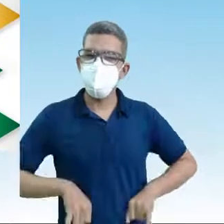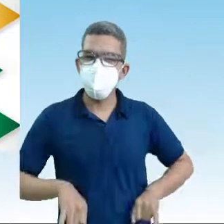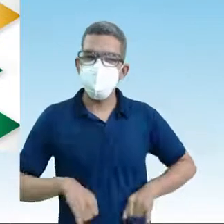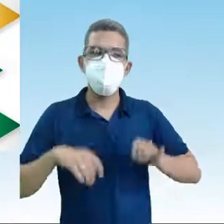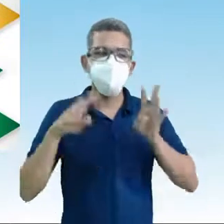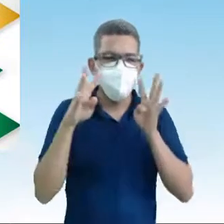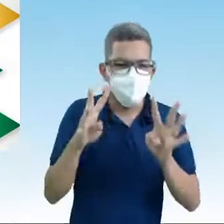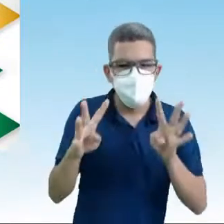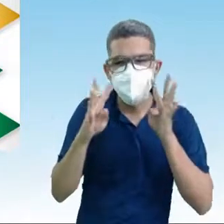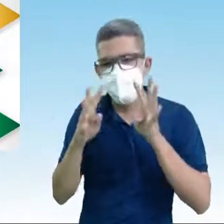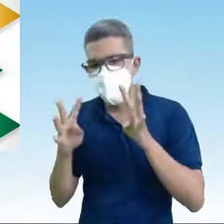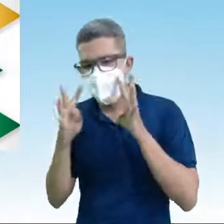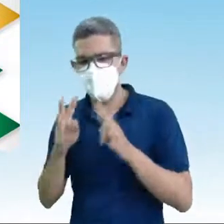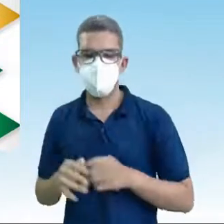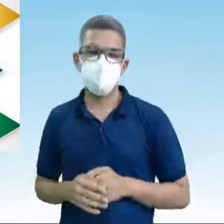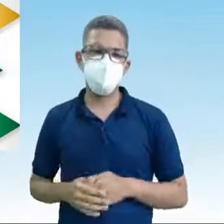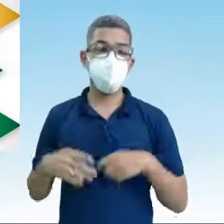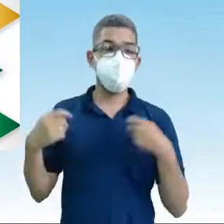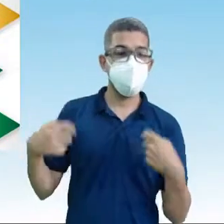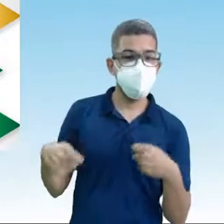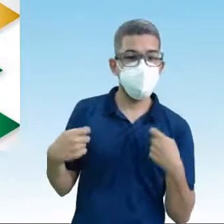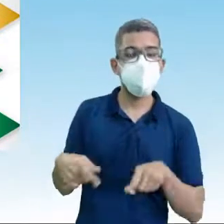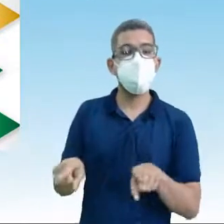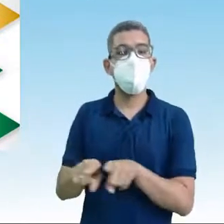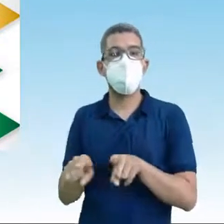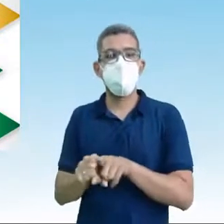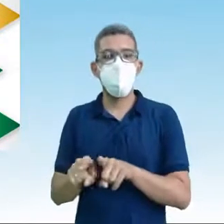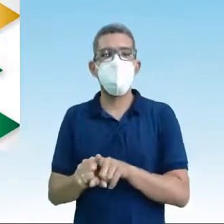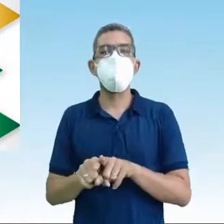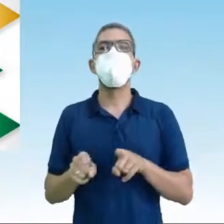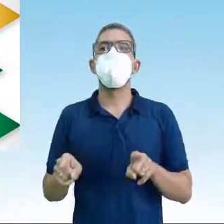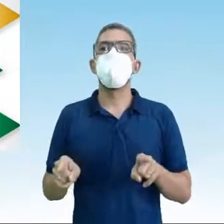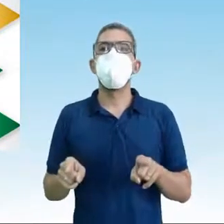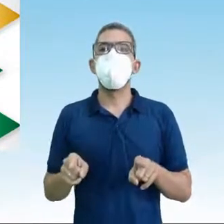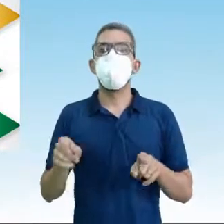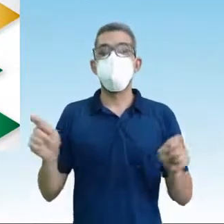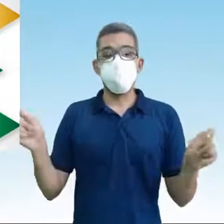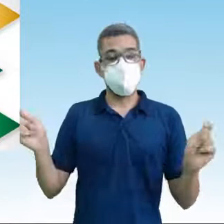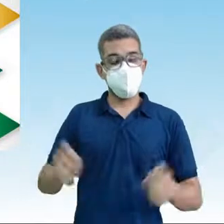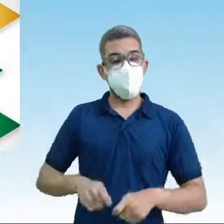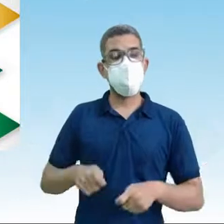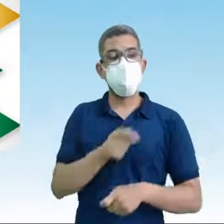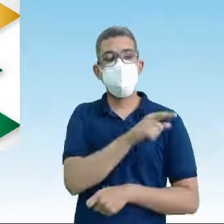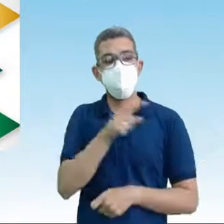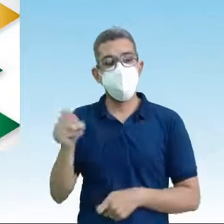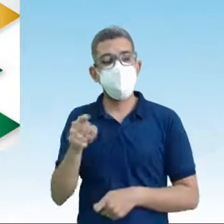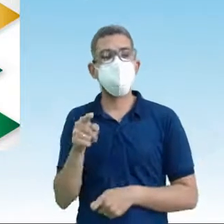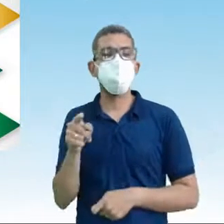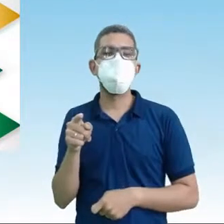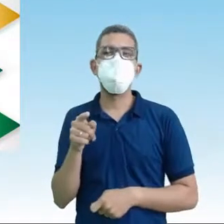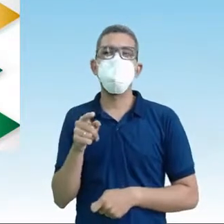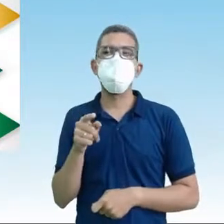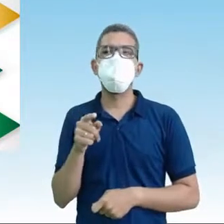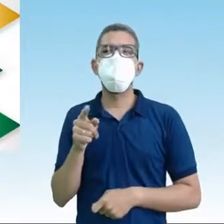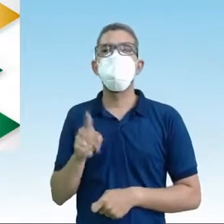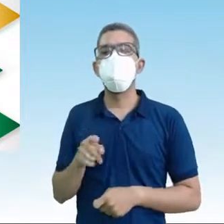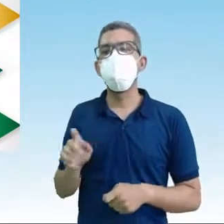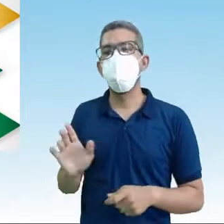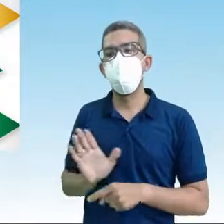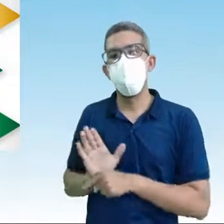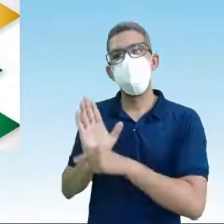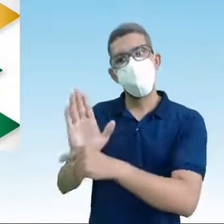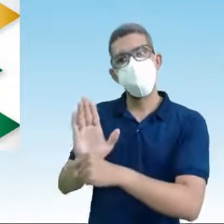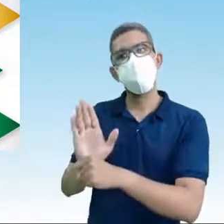sobre as dificuldades, necessidades e também capacidades para que elas possam